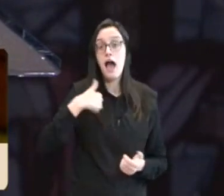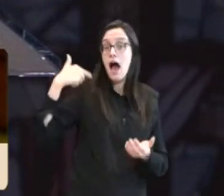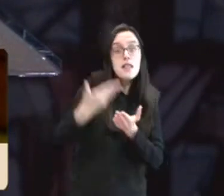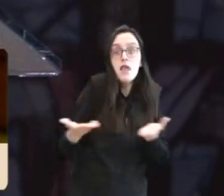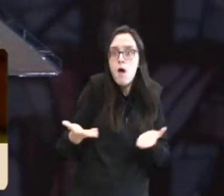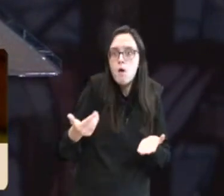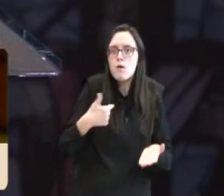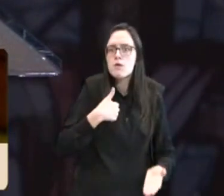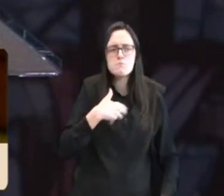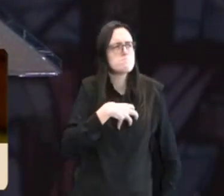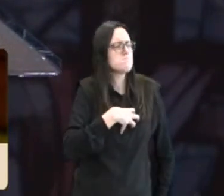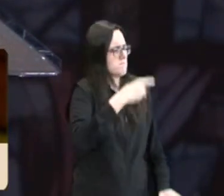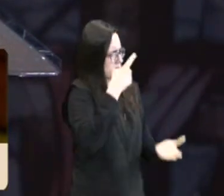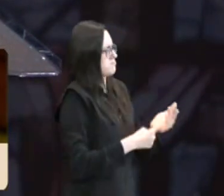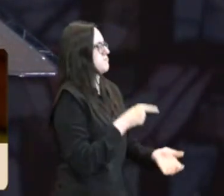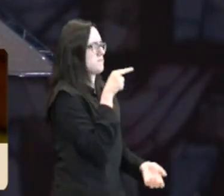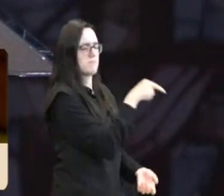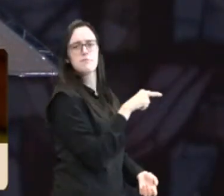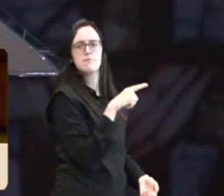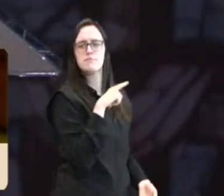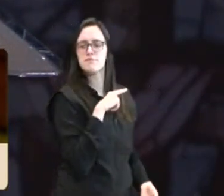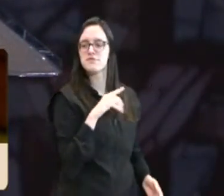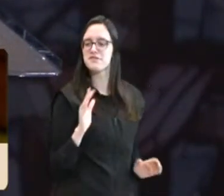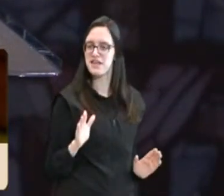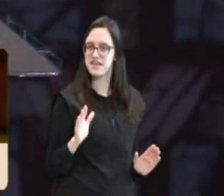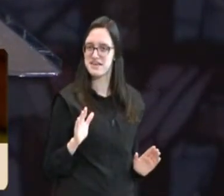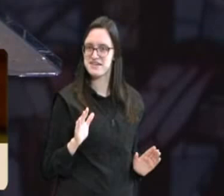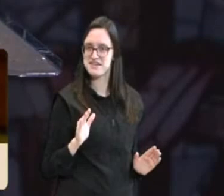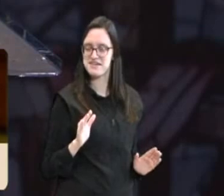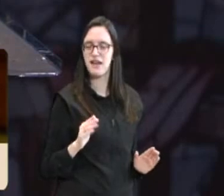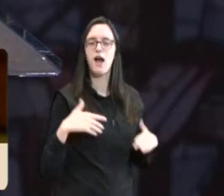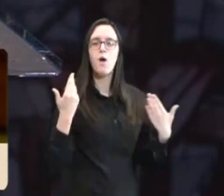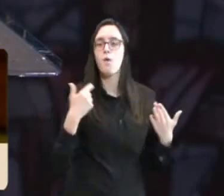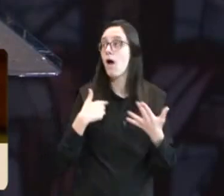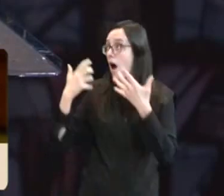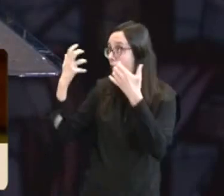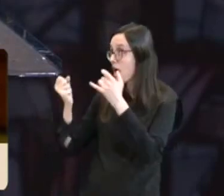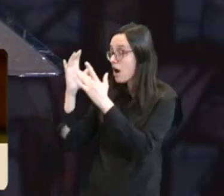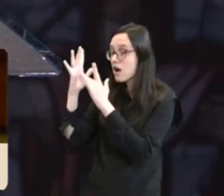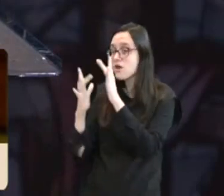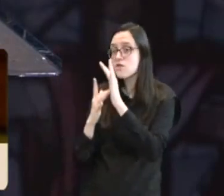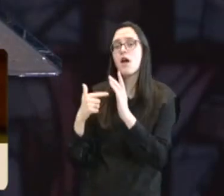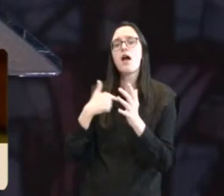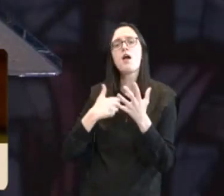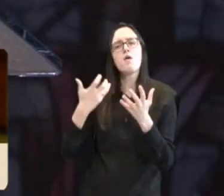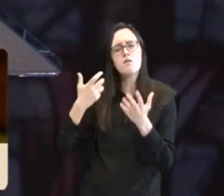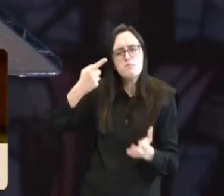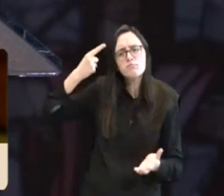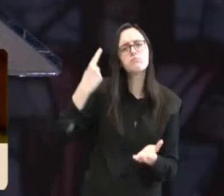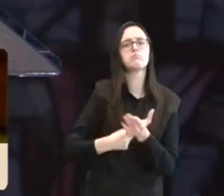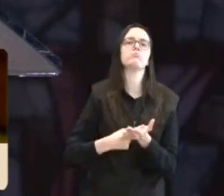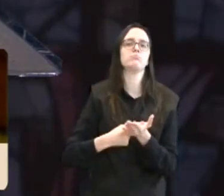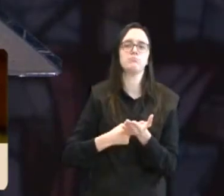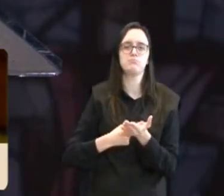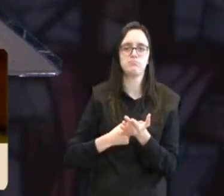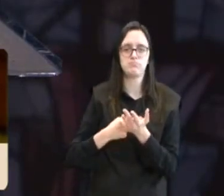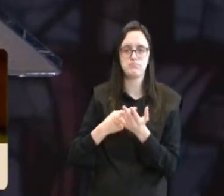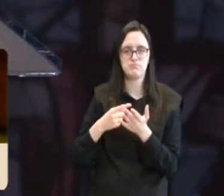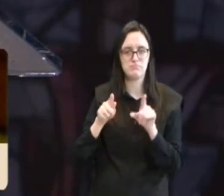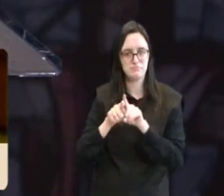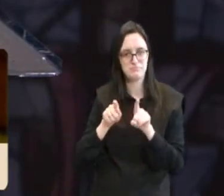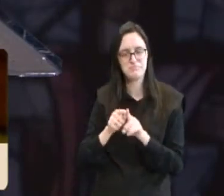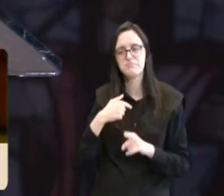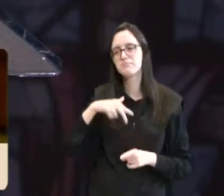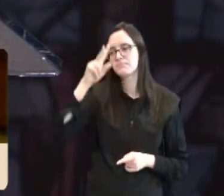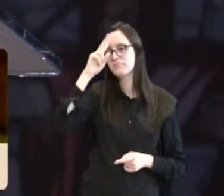um compromisso com ela. Quando eu recebo a Cristo, eu quero um compromisso com Ele. Eu lembro de um irmão